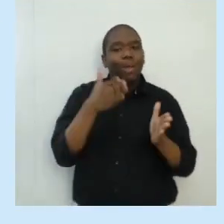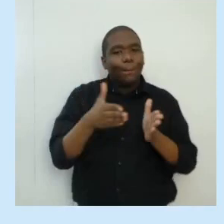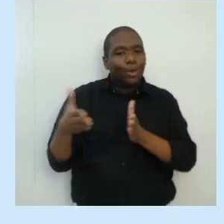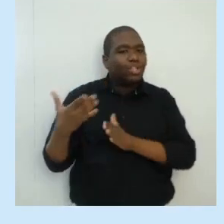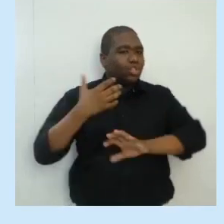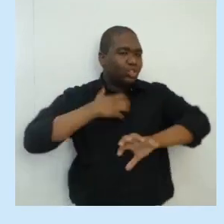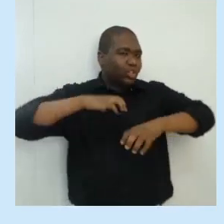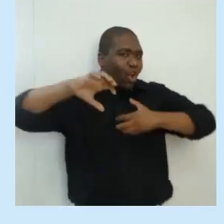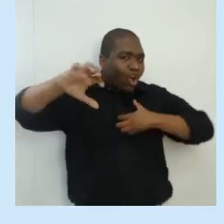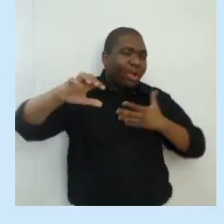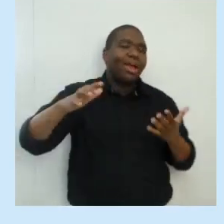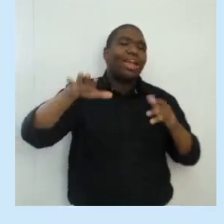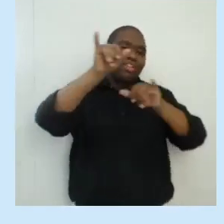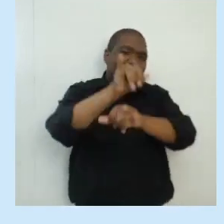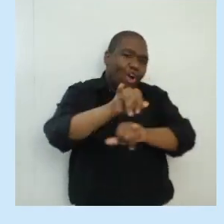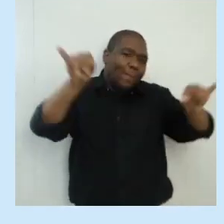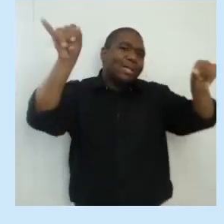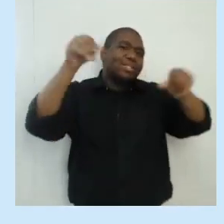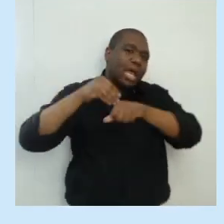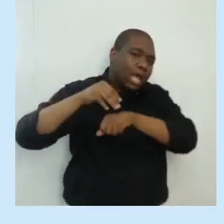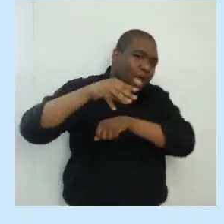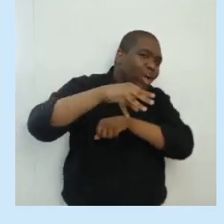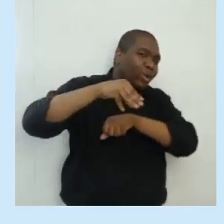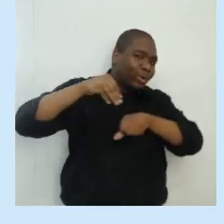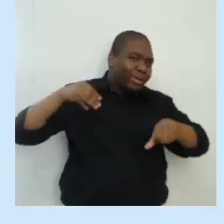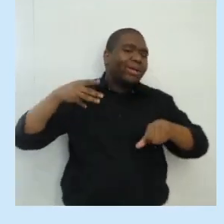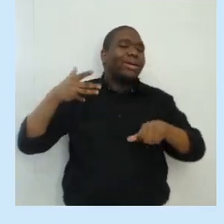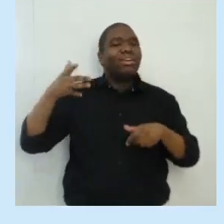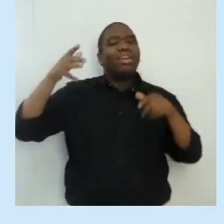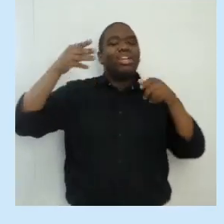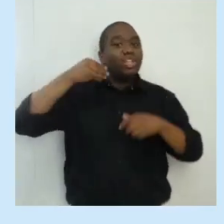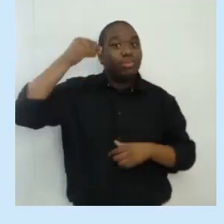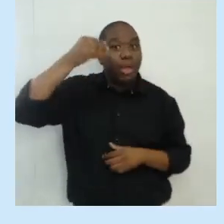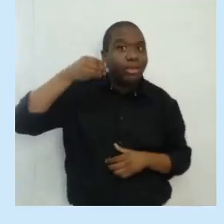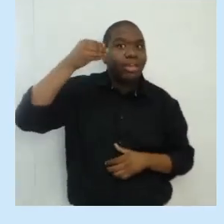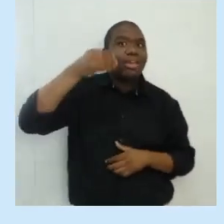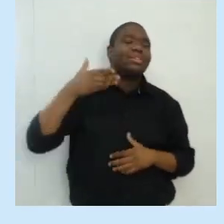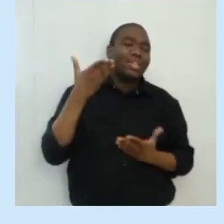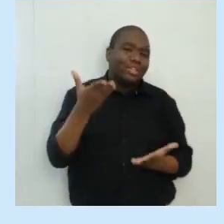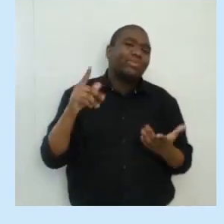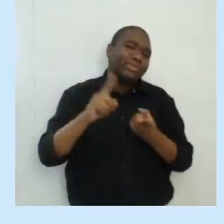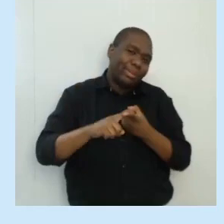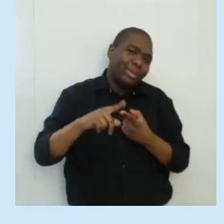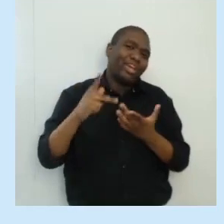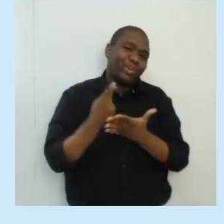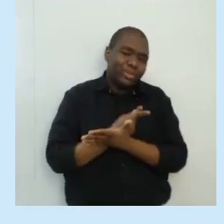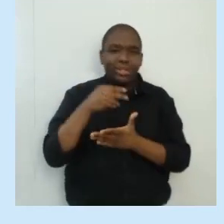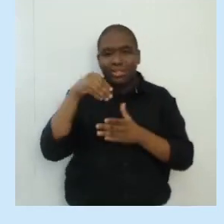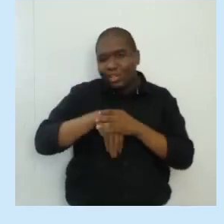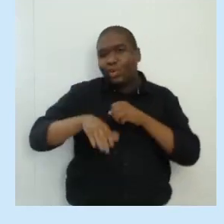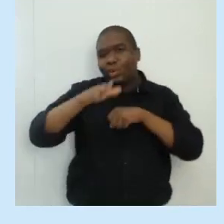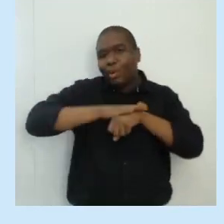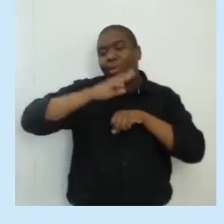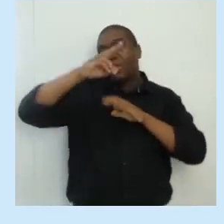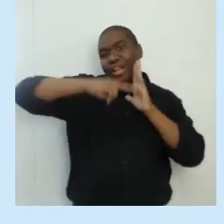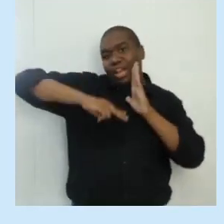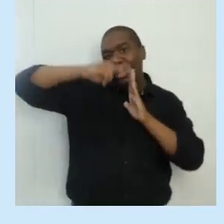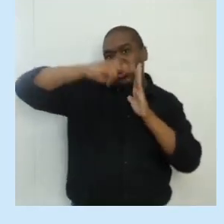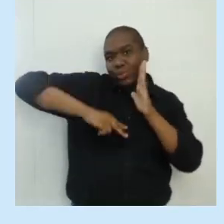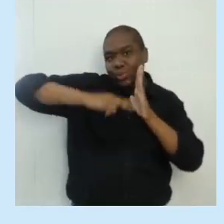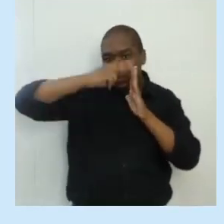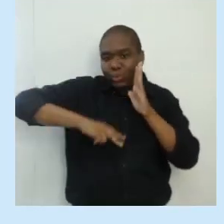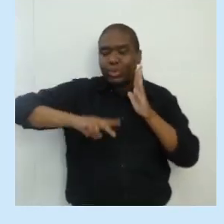troca. Troca de informação, troca de experiências, e o mesmo ocorre no processo de leitura. A gente acaba